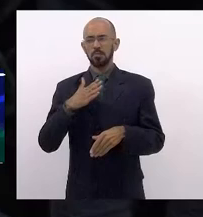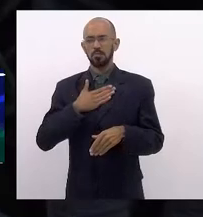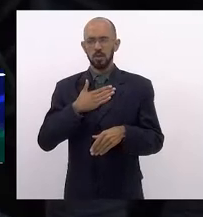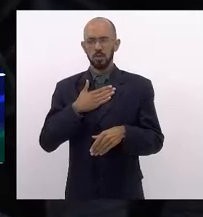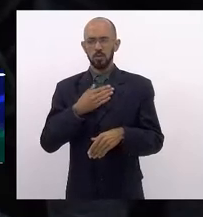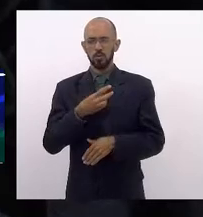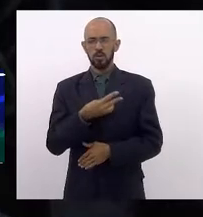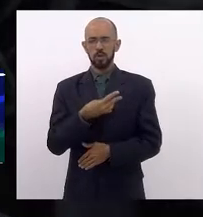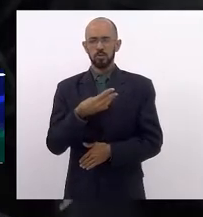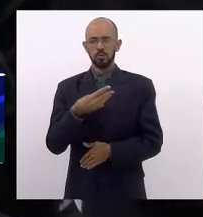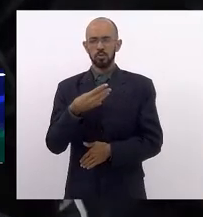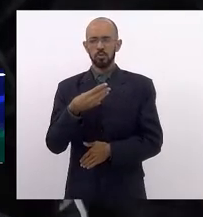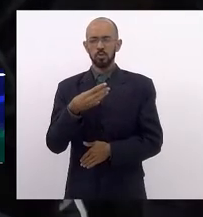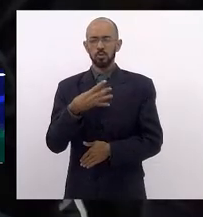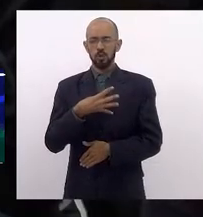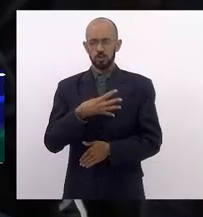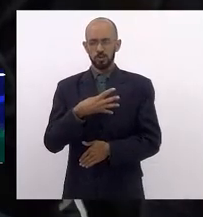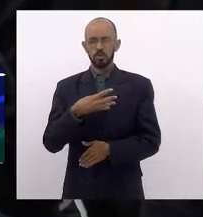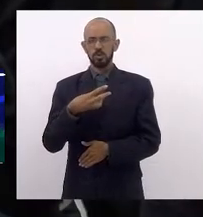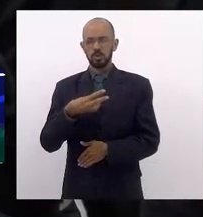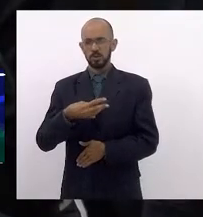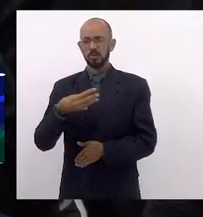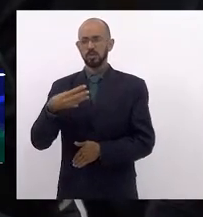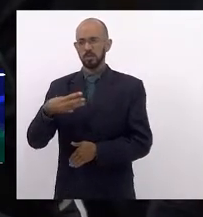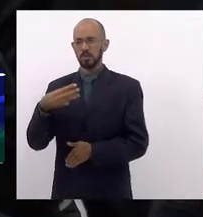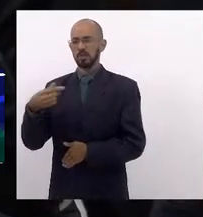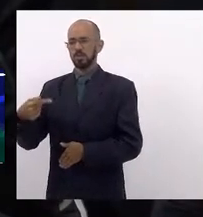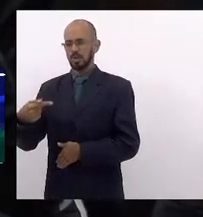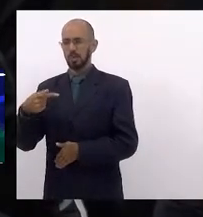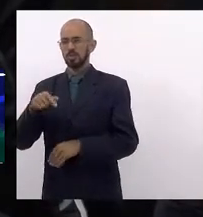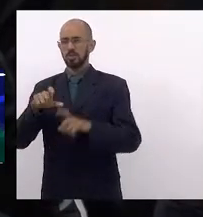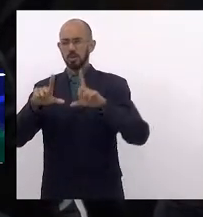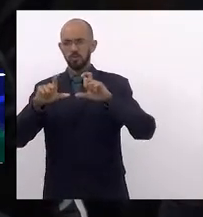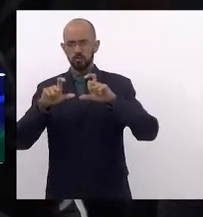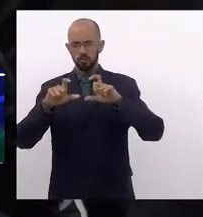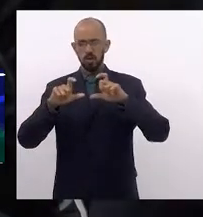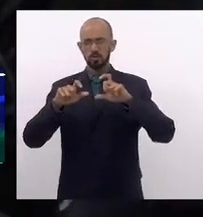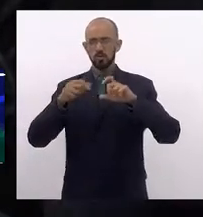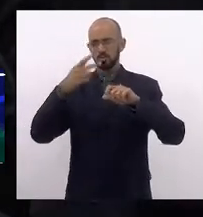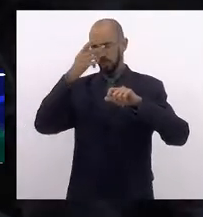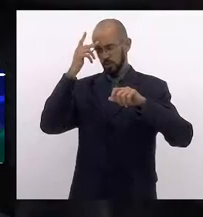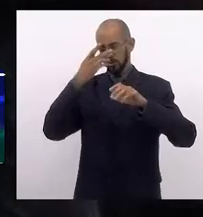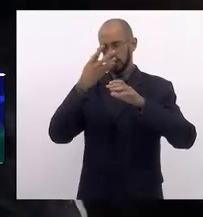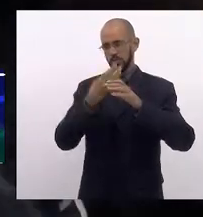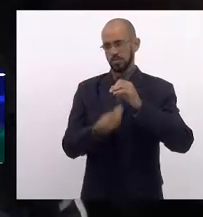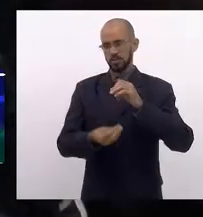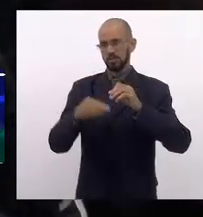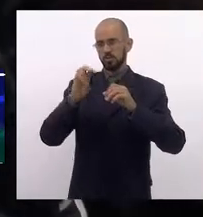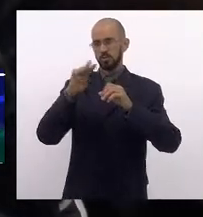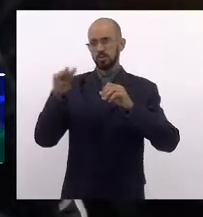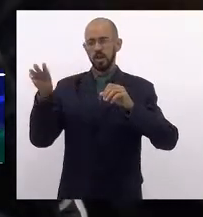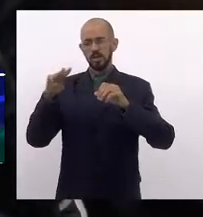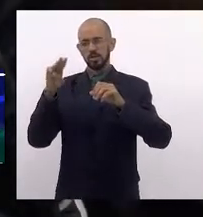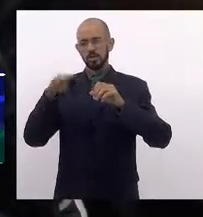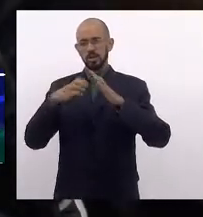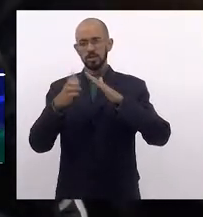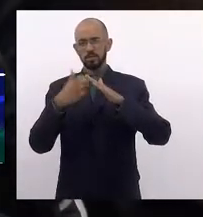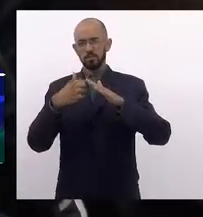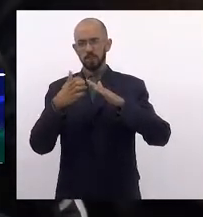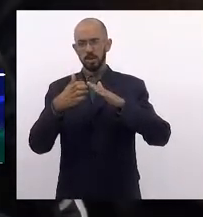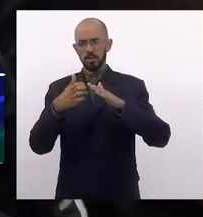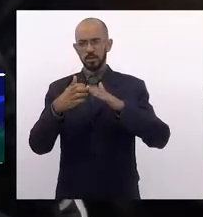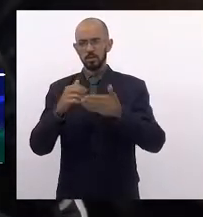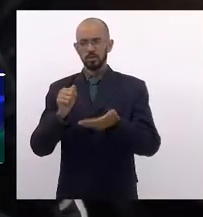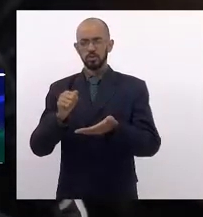minha autoria o 4477 de 21 que dispõe sobre a publicação de fotos de pessoas desaparecidas no estatuto das empresas é de